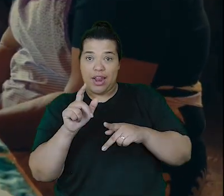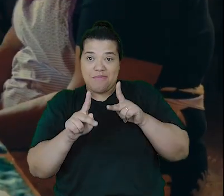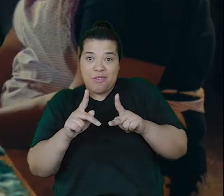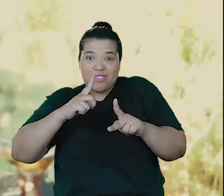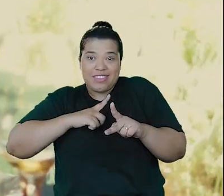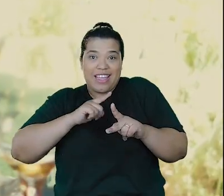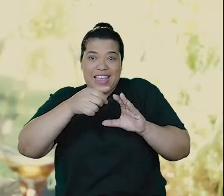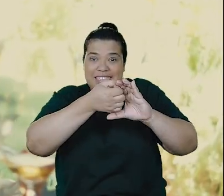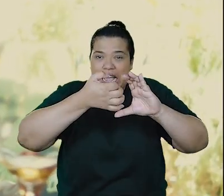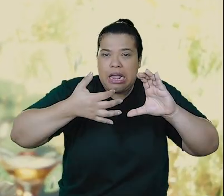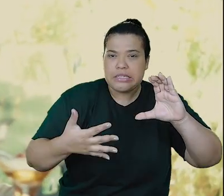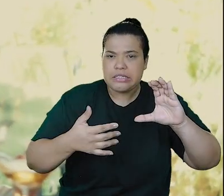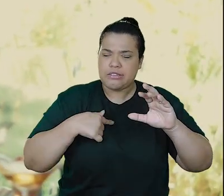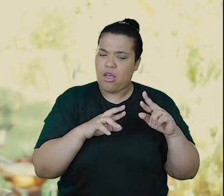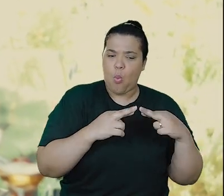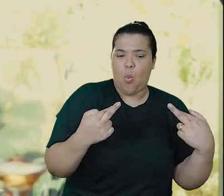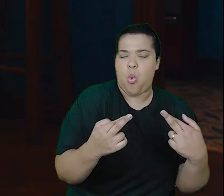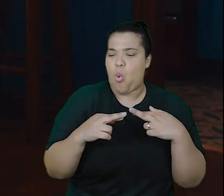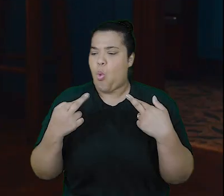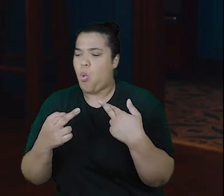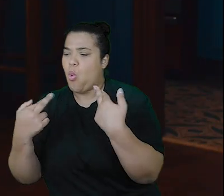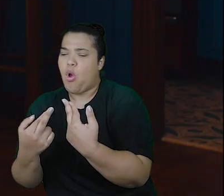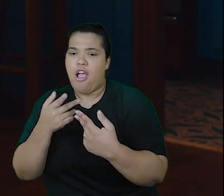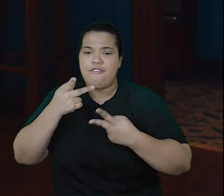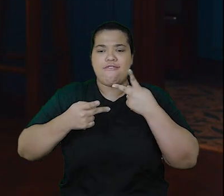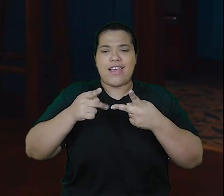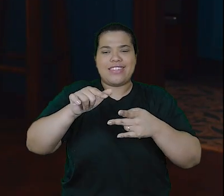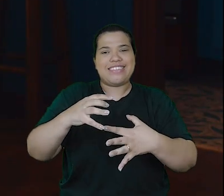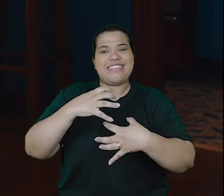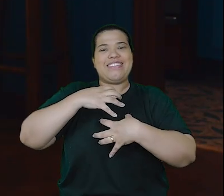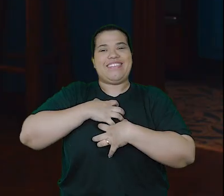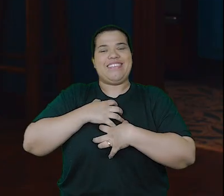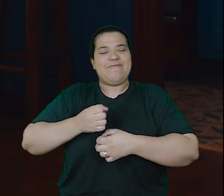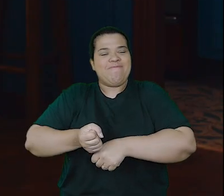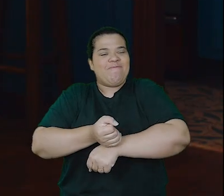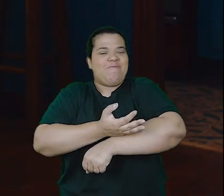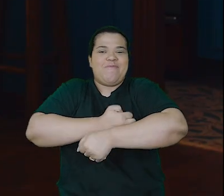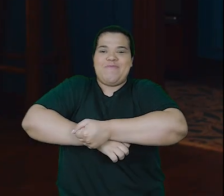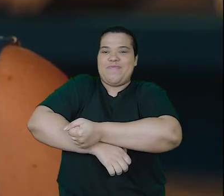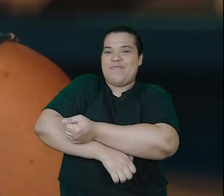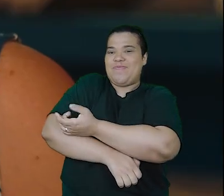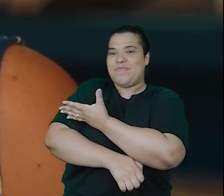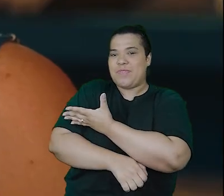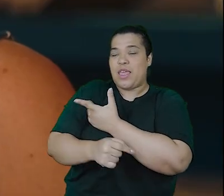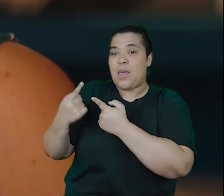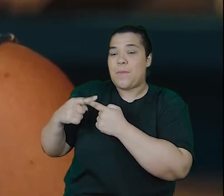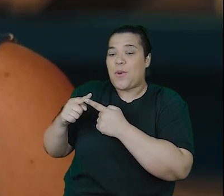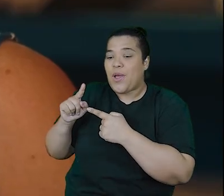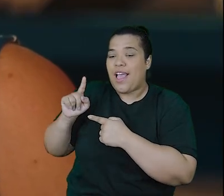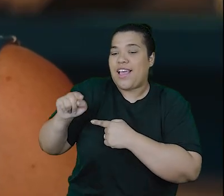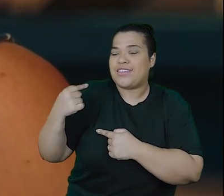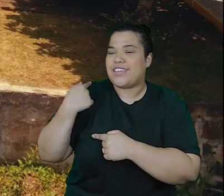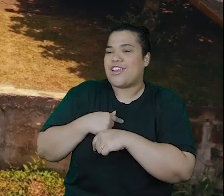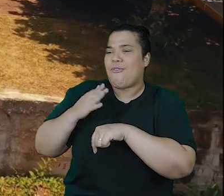Pessoas reunidas, cada um com a sua história e falando. Esse é o sentimento, aquece o coração. Porque era isso que